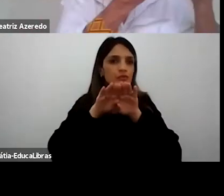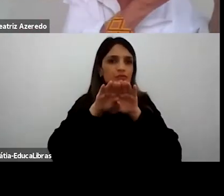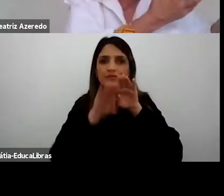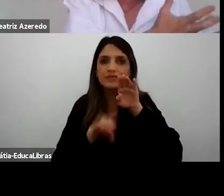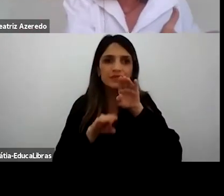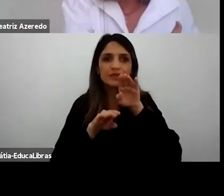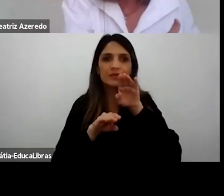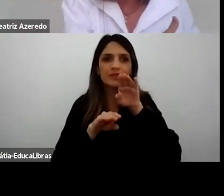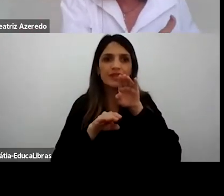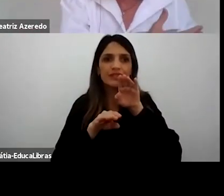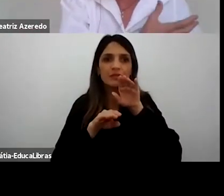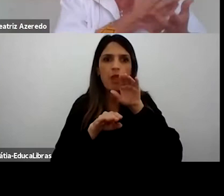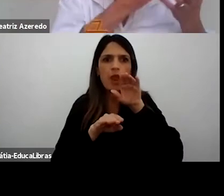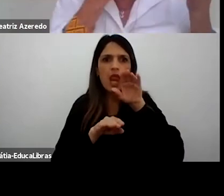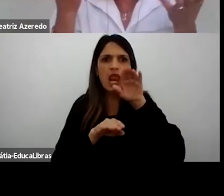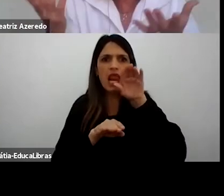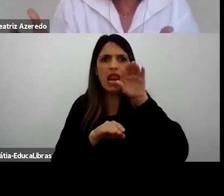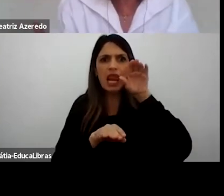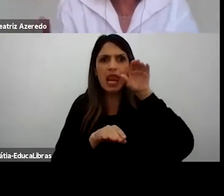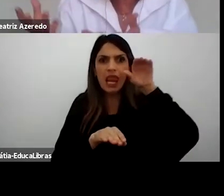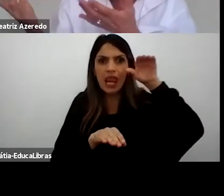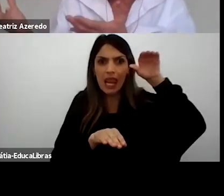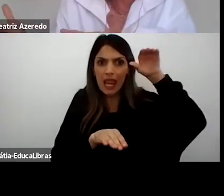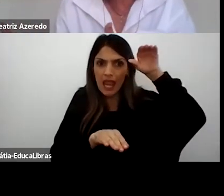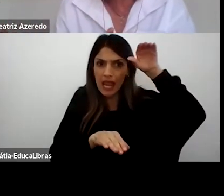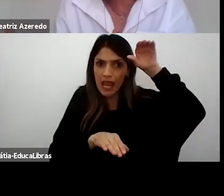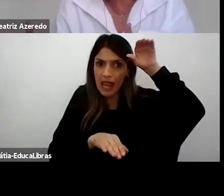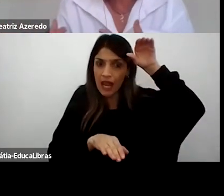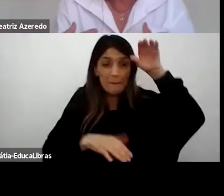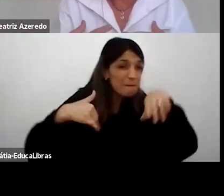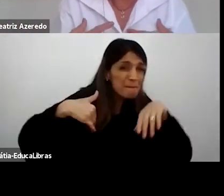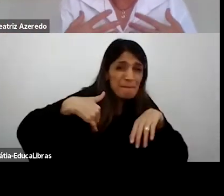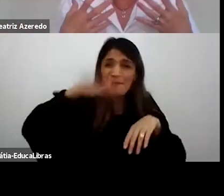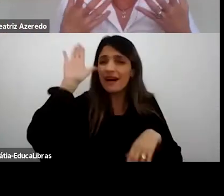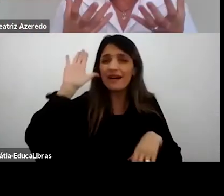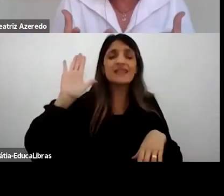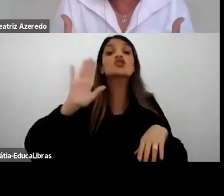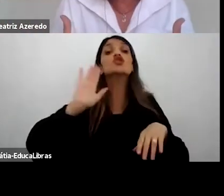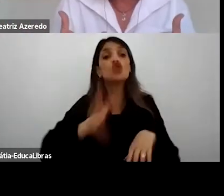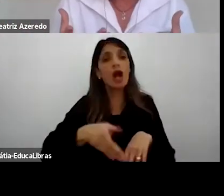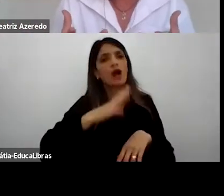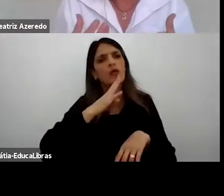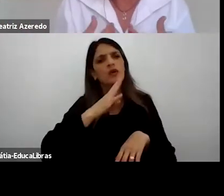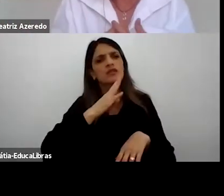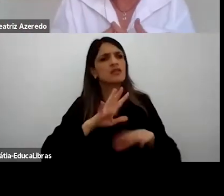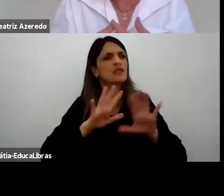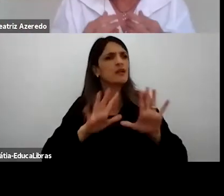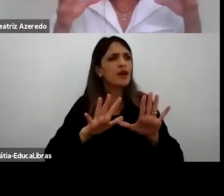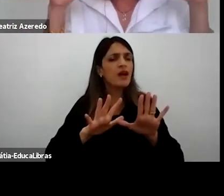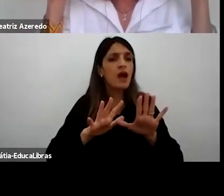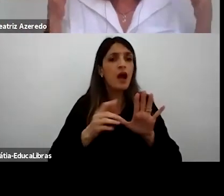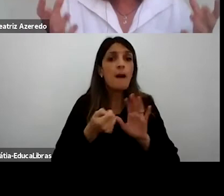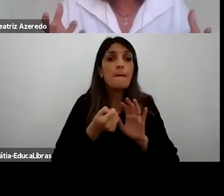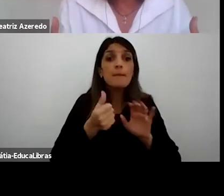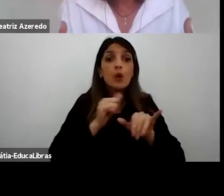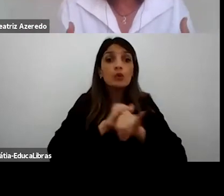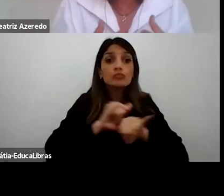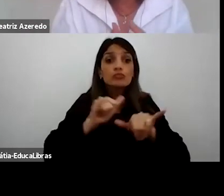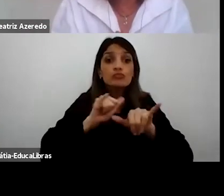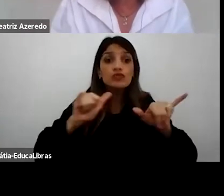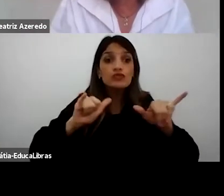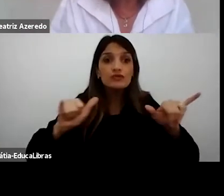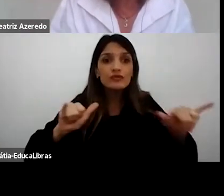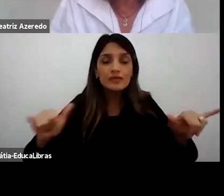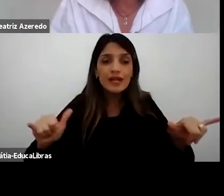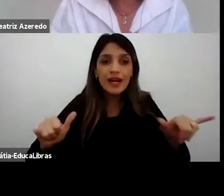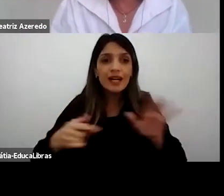dizer, um problema secular, já muito conhecido, muito mapeado, mas pouco, eu diria assim, vivenciado por